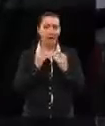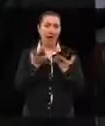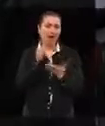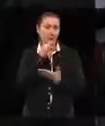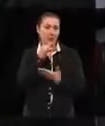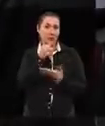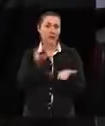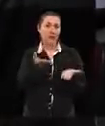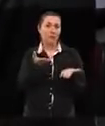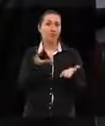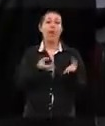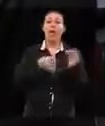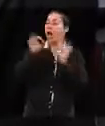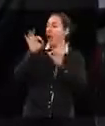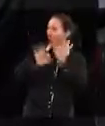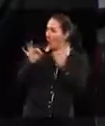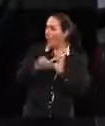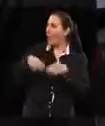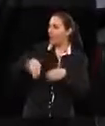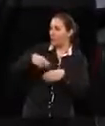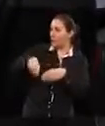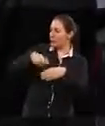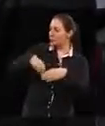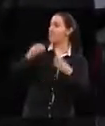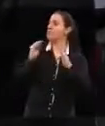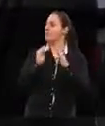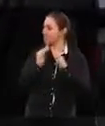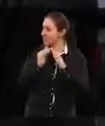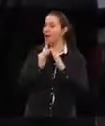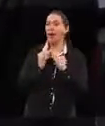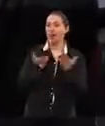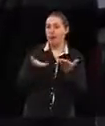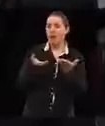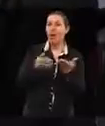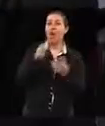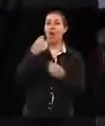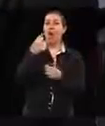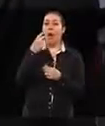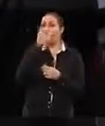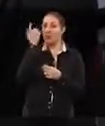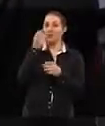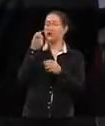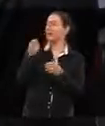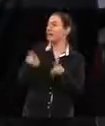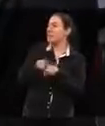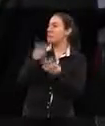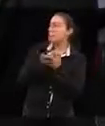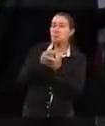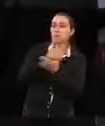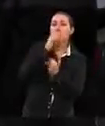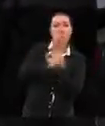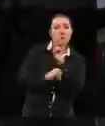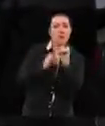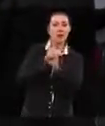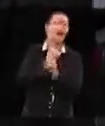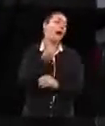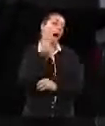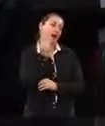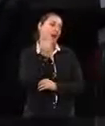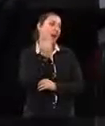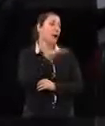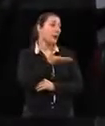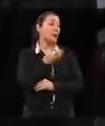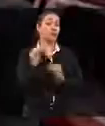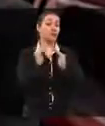caseiras, assim? Por exemplo, uma preparação? Exatamente. Tá. Essas receitas que o pessoal costuma procurar também na internet. Tá,